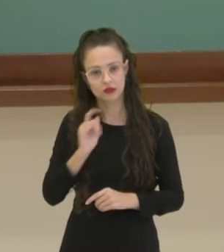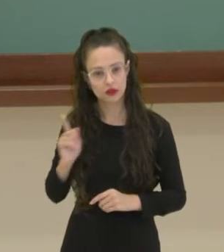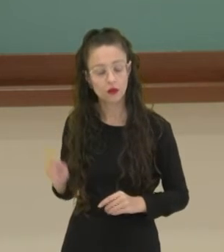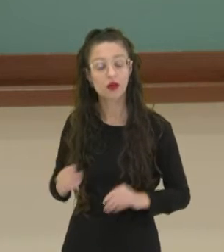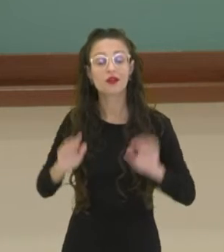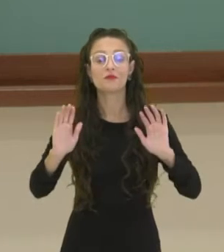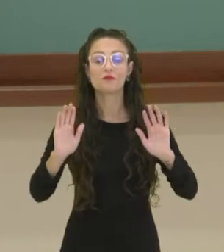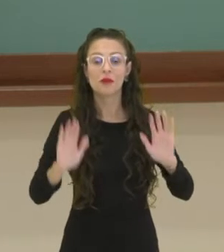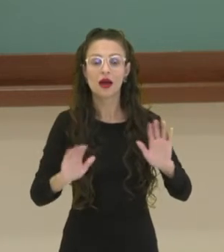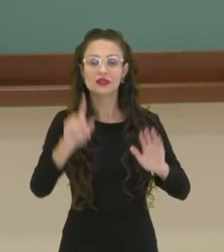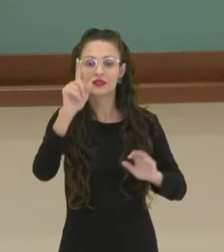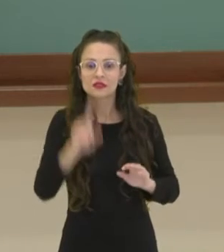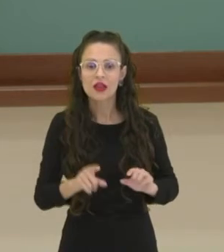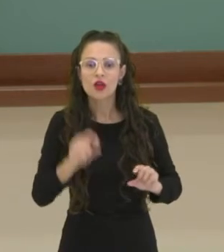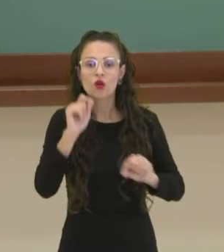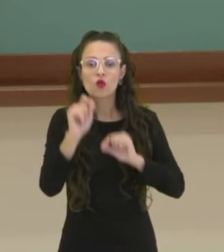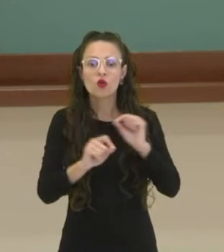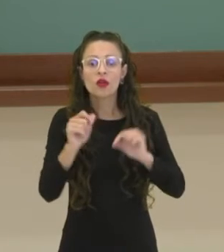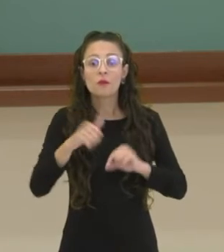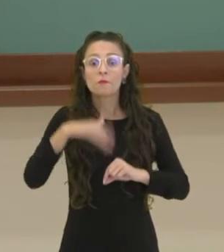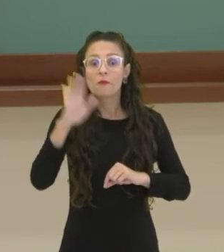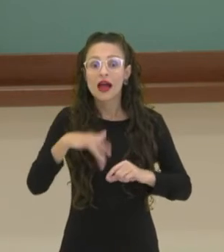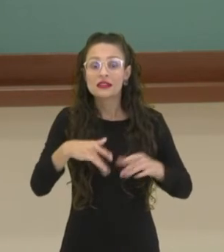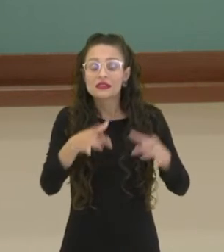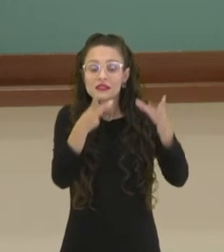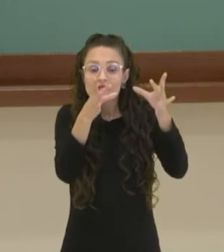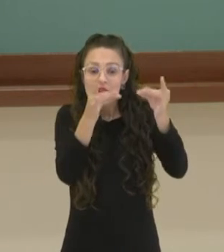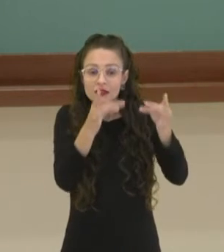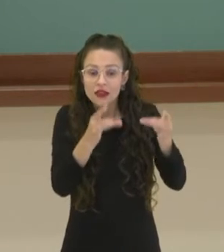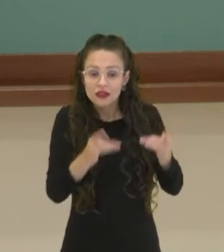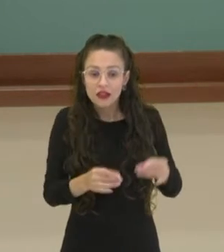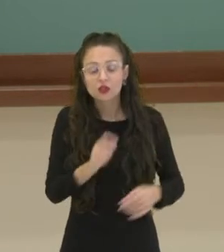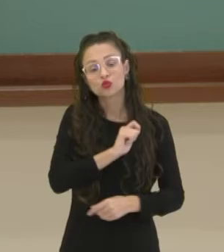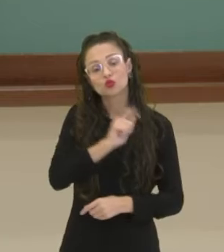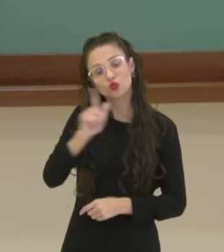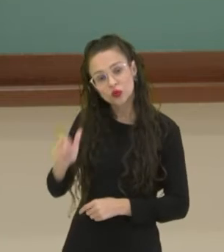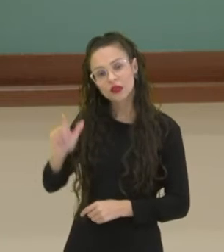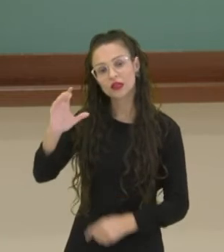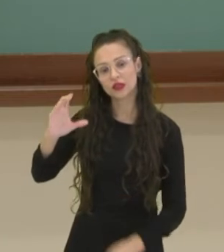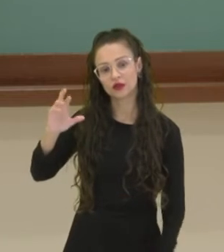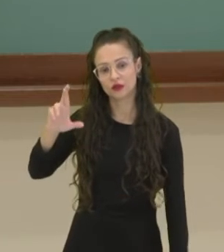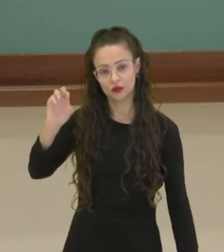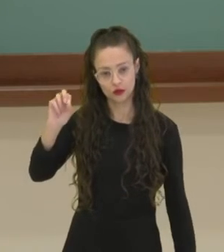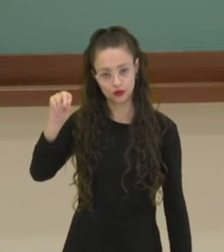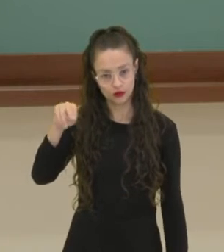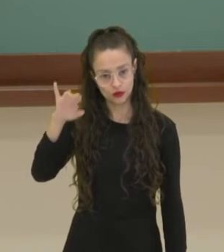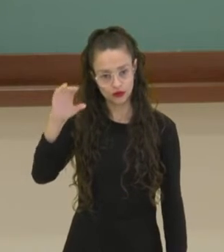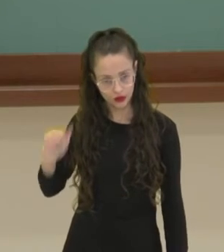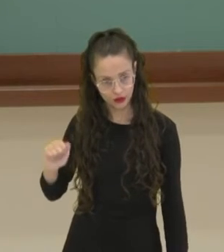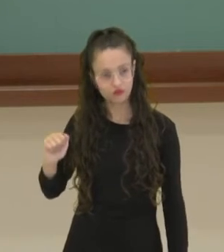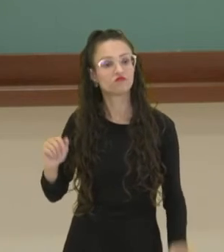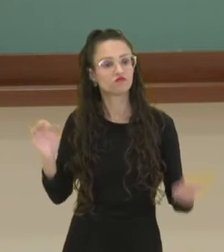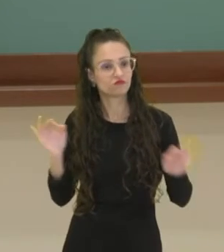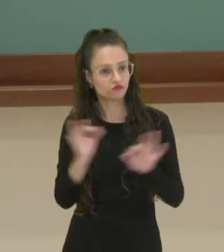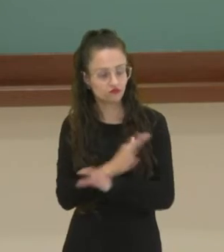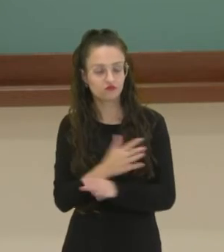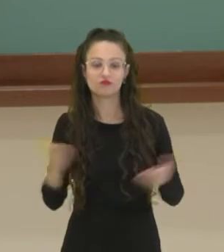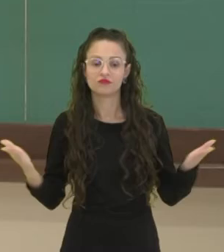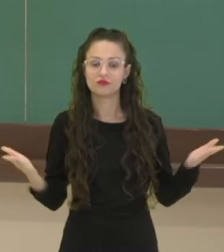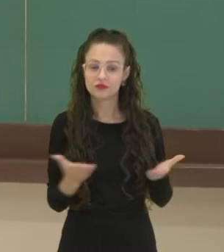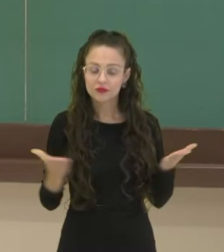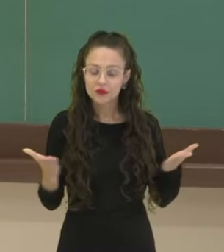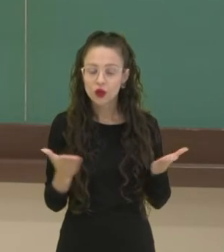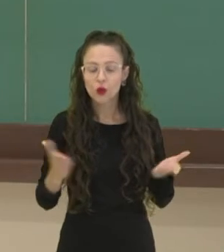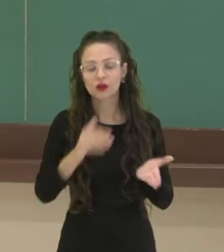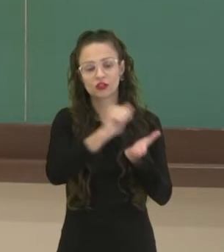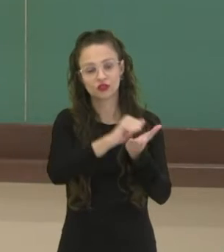é densa, ou seja, ela é mais cheia, mais pesada que a crônica. Posto isso, vamos